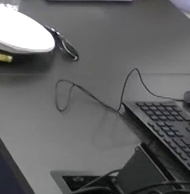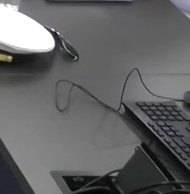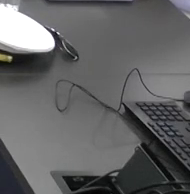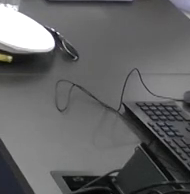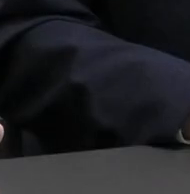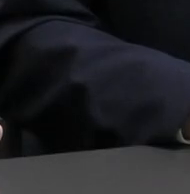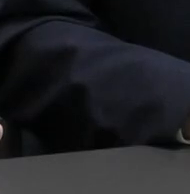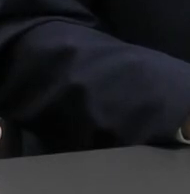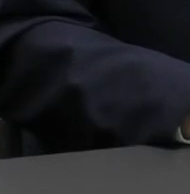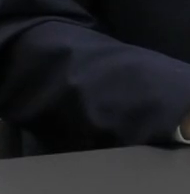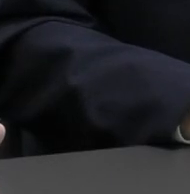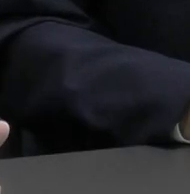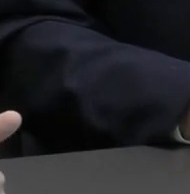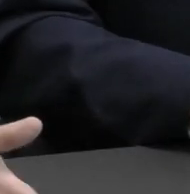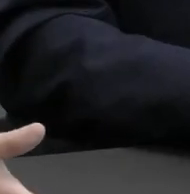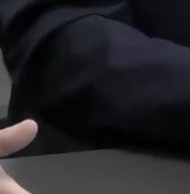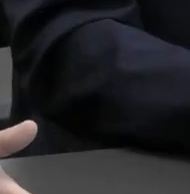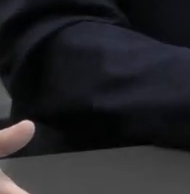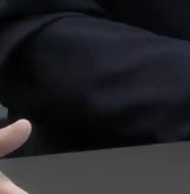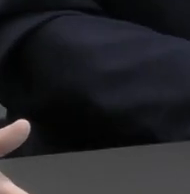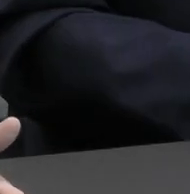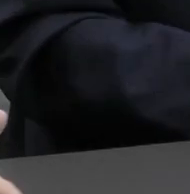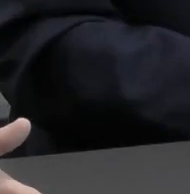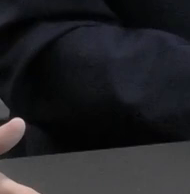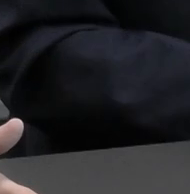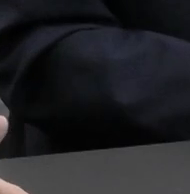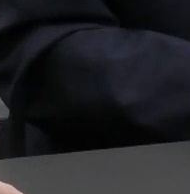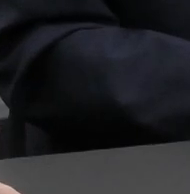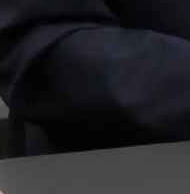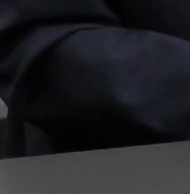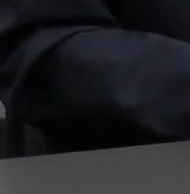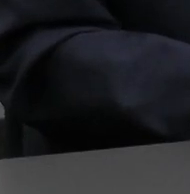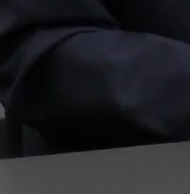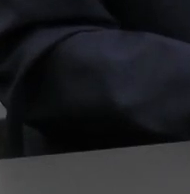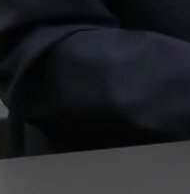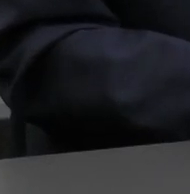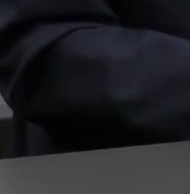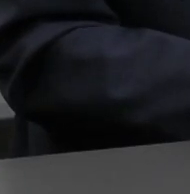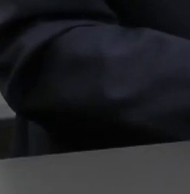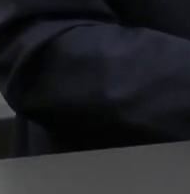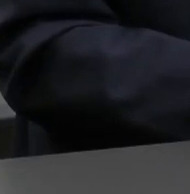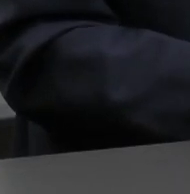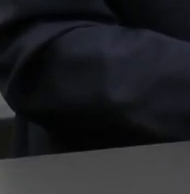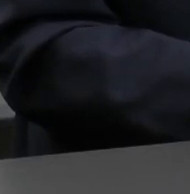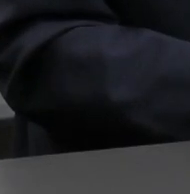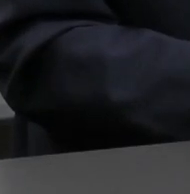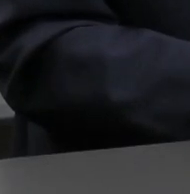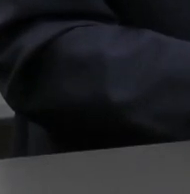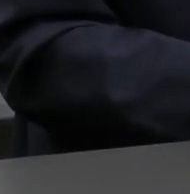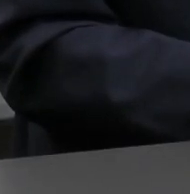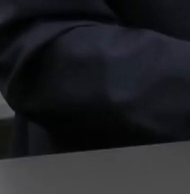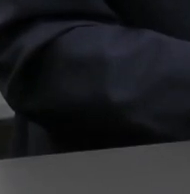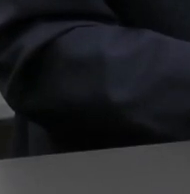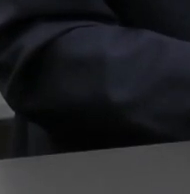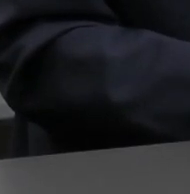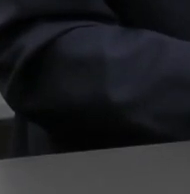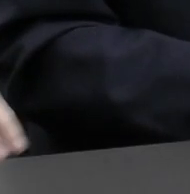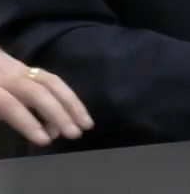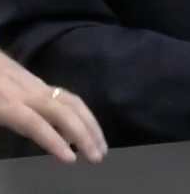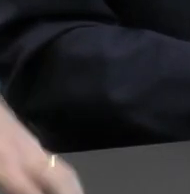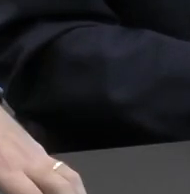na sua área, justamente por entender que há uma responsabilidade relativa deles. Neste caso,